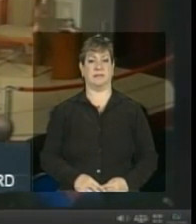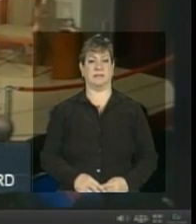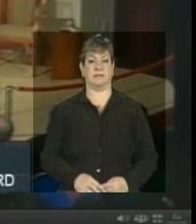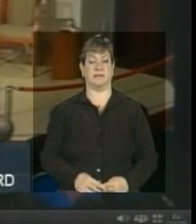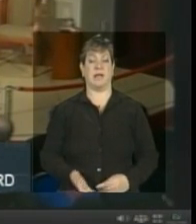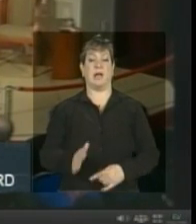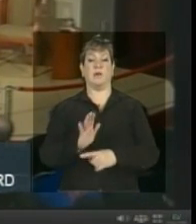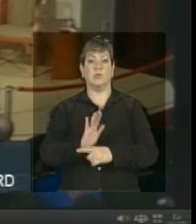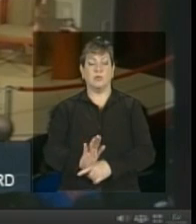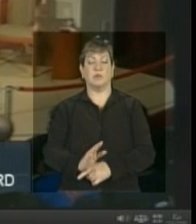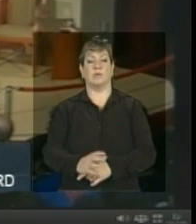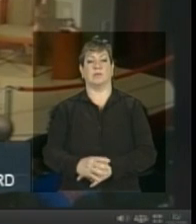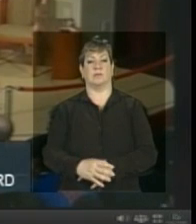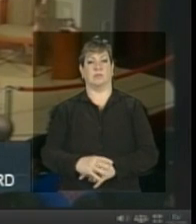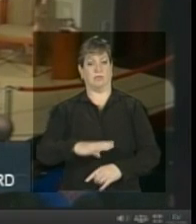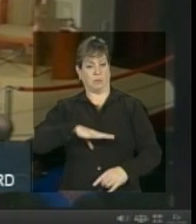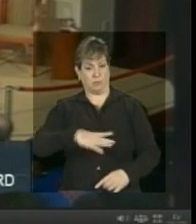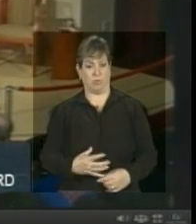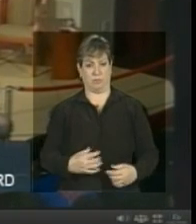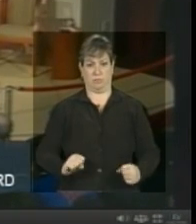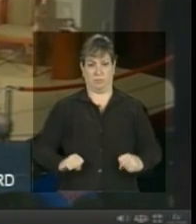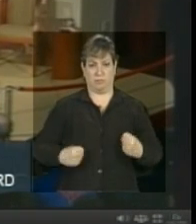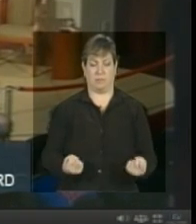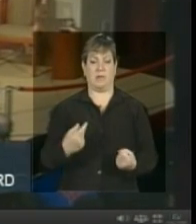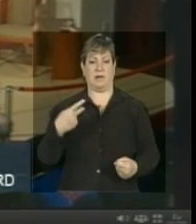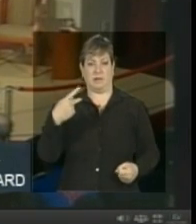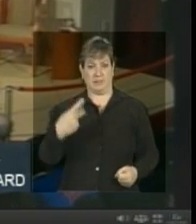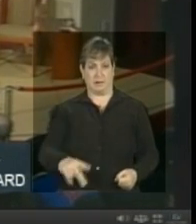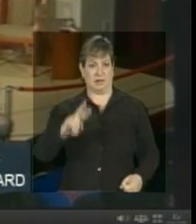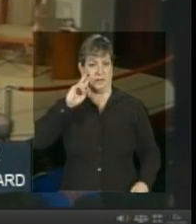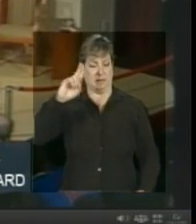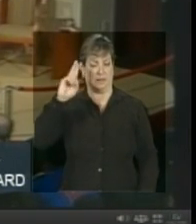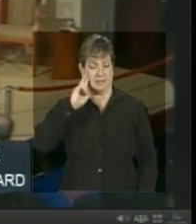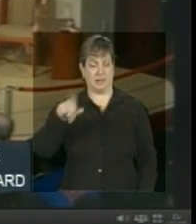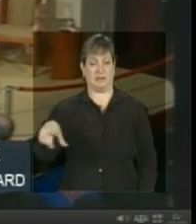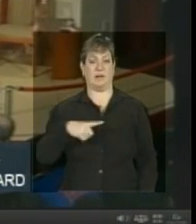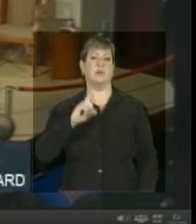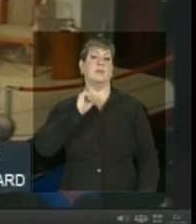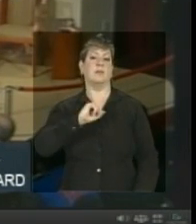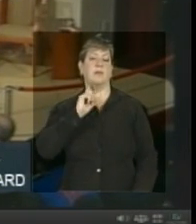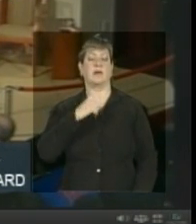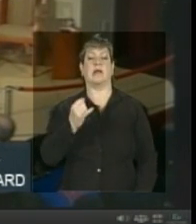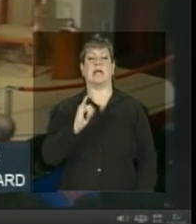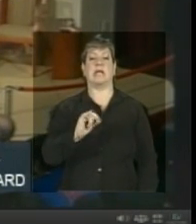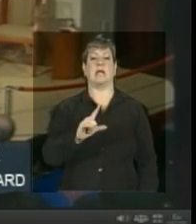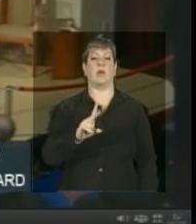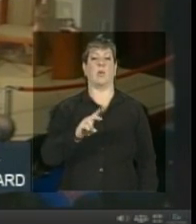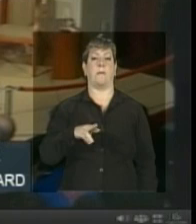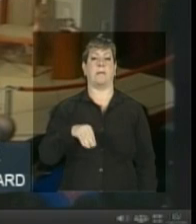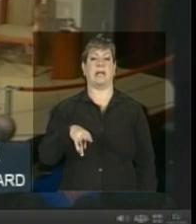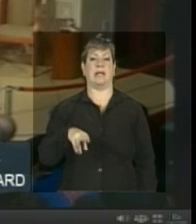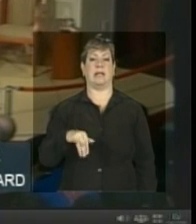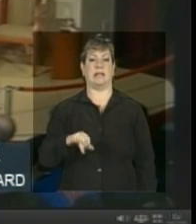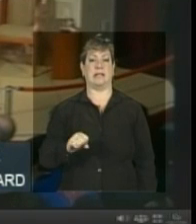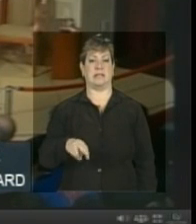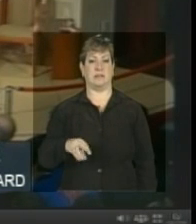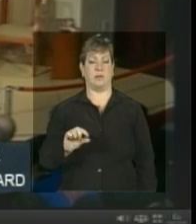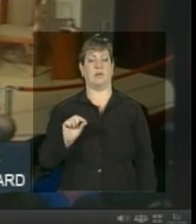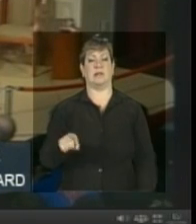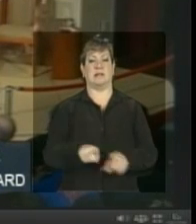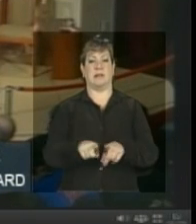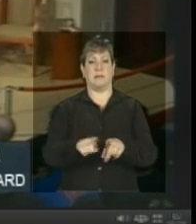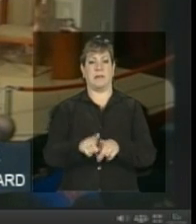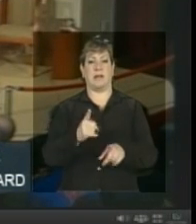as lideranças da Inconfidência Mineira, com as ideias do iluminismo e os princípios